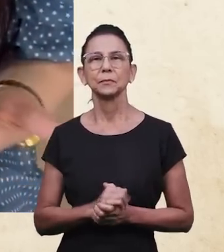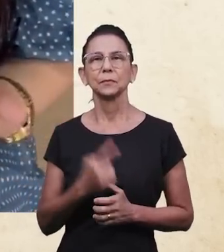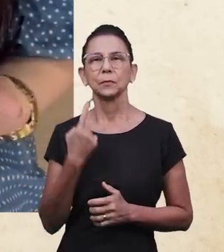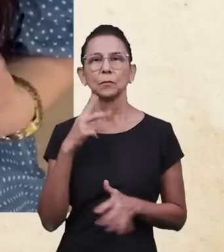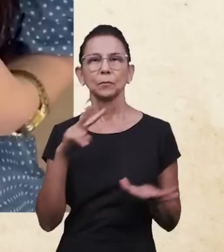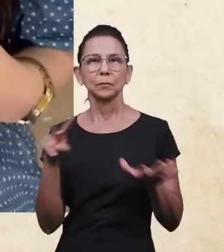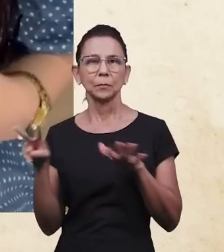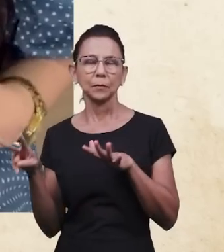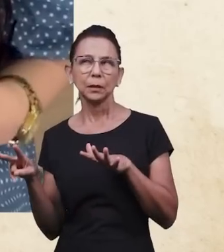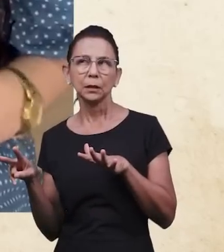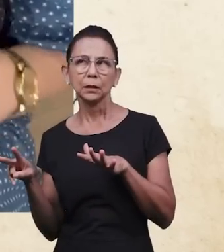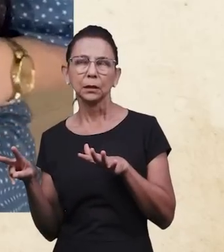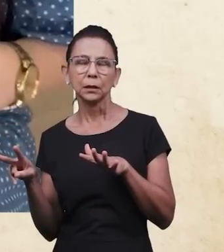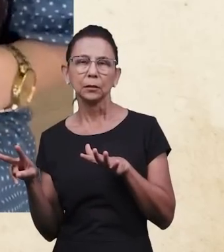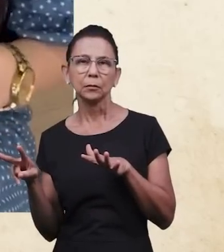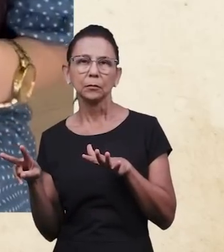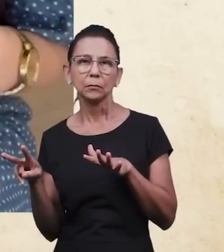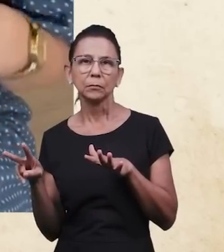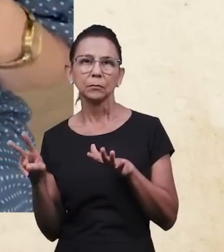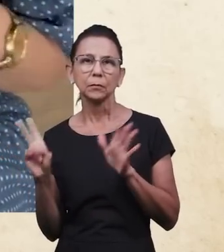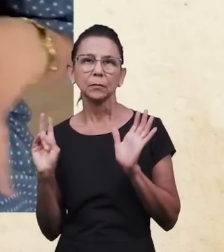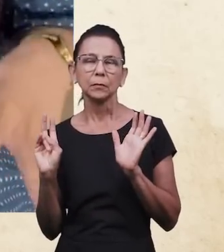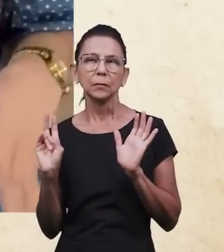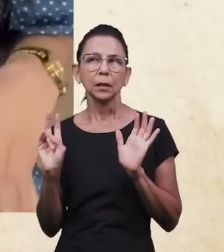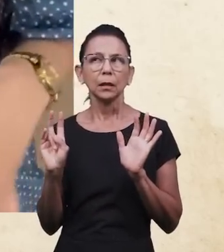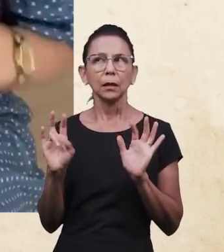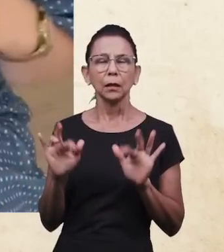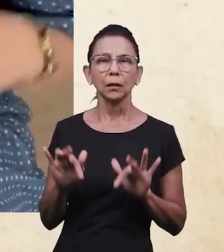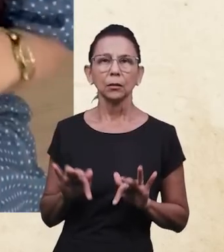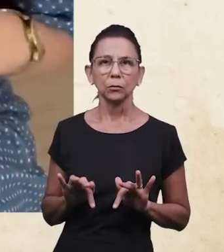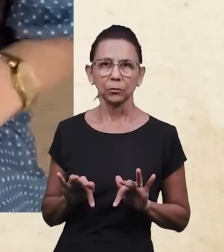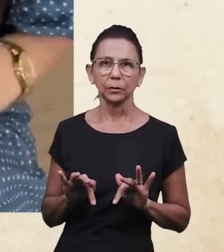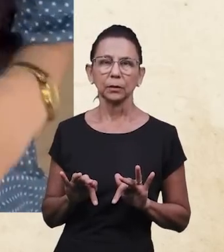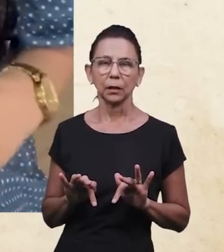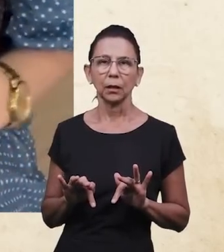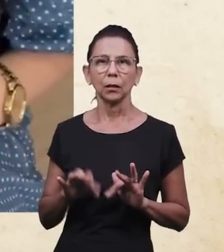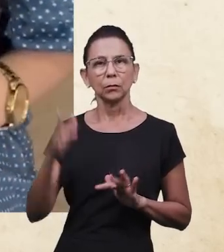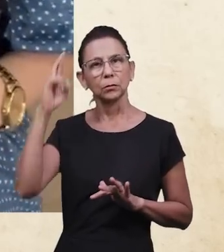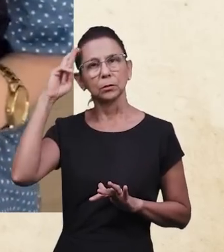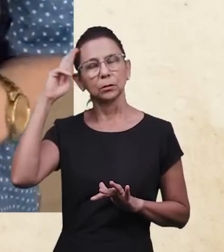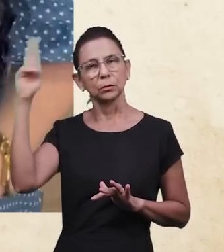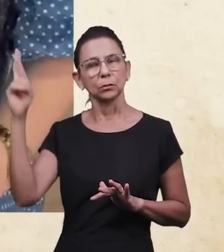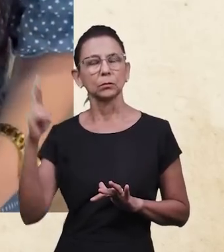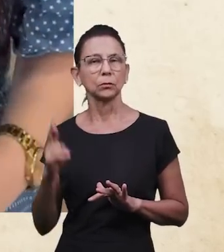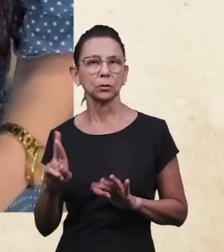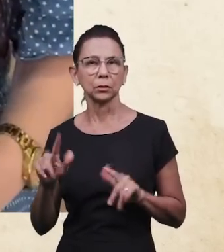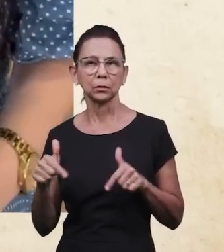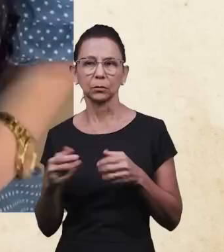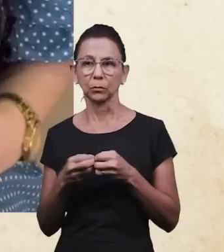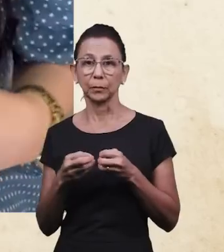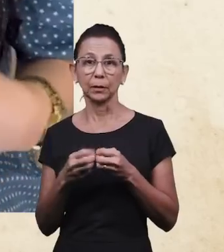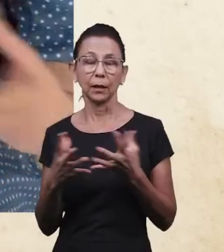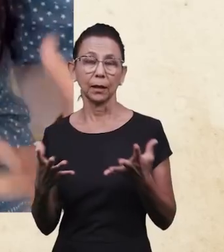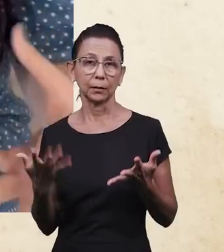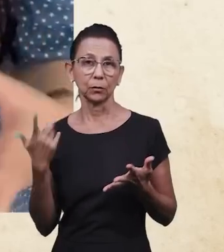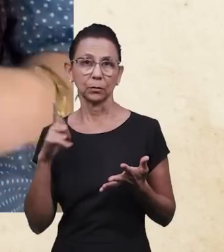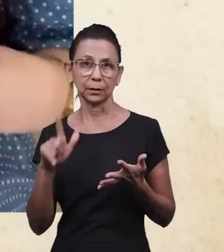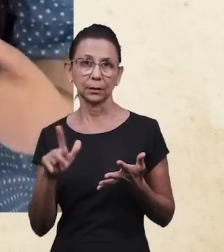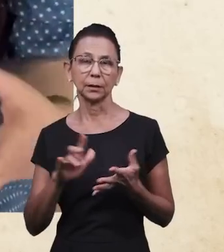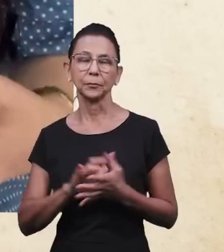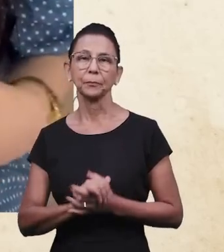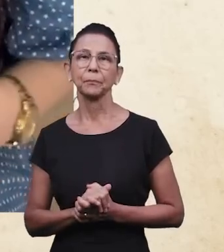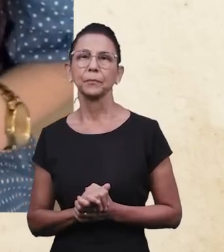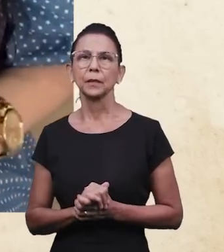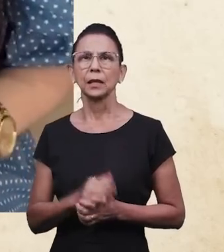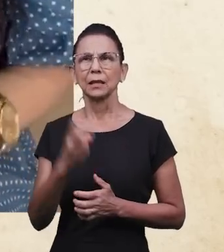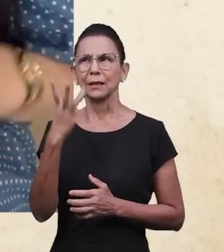anterior, logo após o término, o Senhor tinha me aberto uma porta assim, grandiosa. O Senhor tinha feito um milagre na minha vida. E quando eu acordei, eu